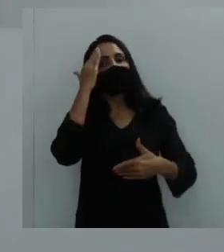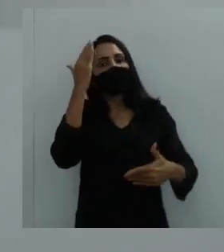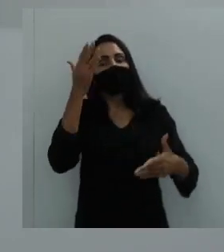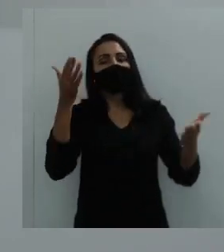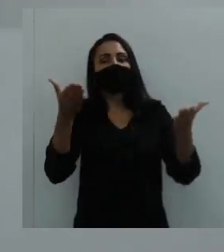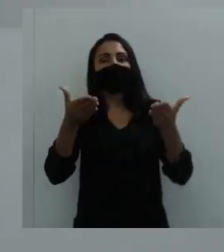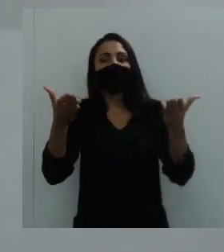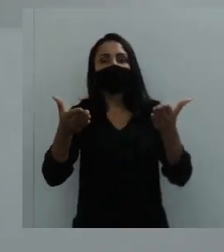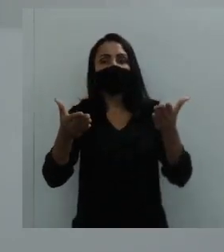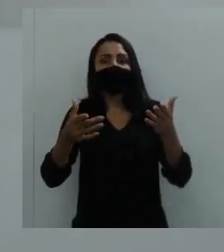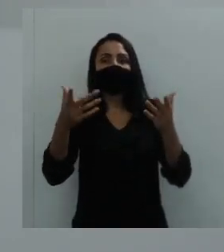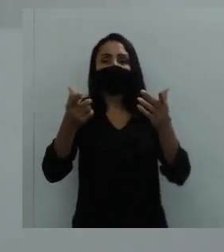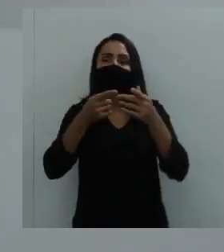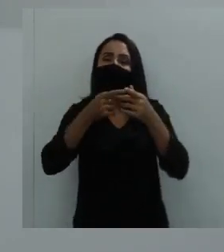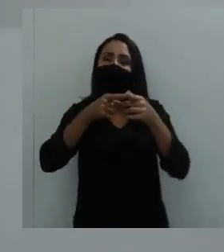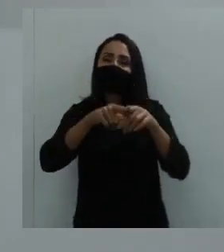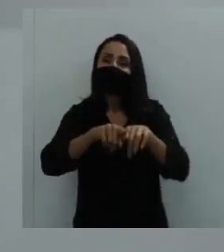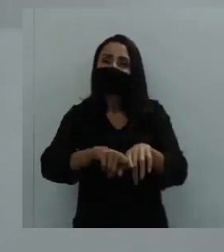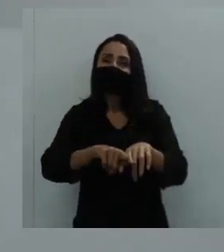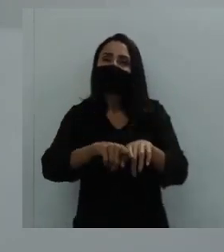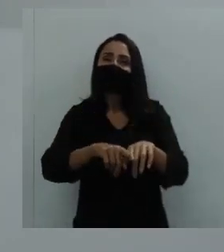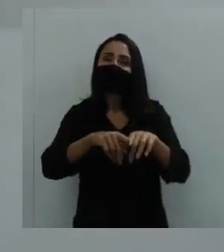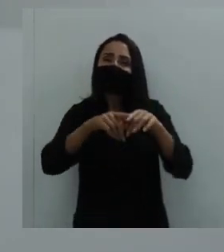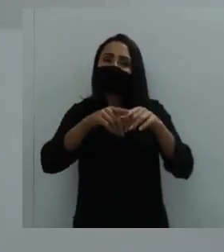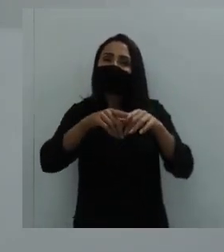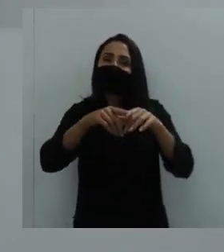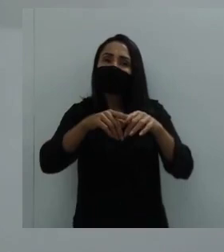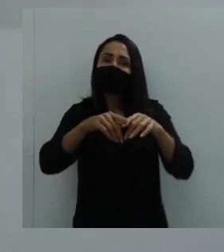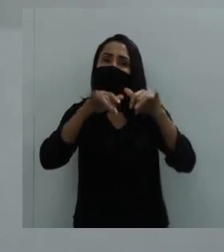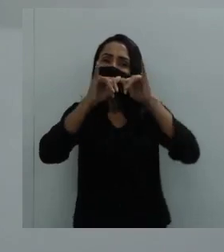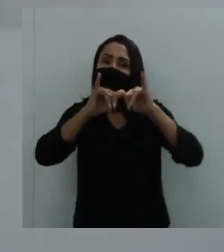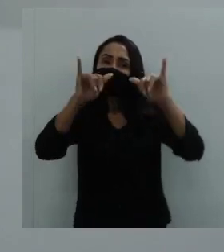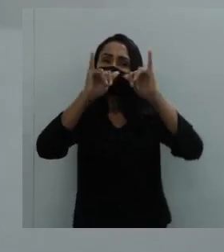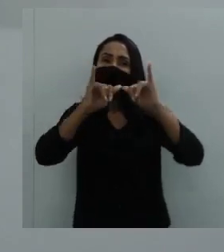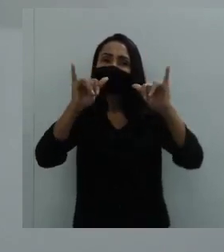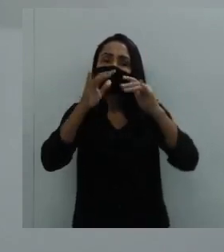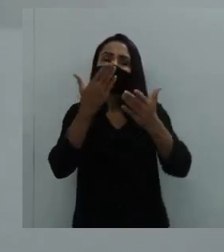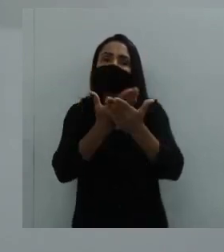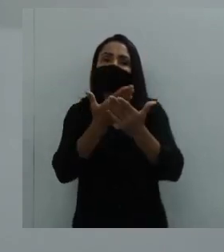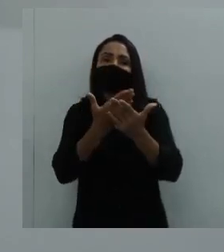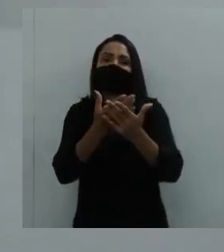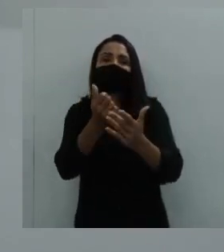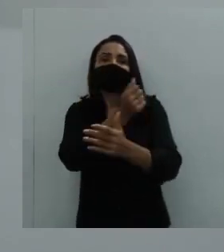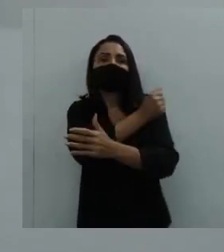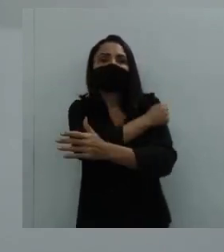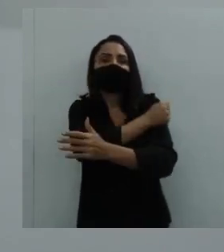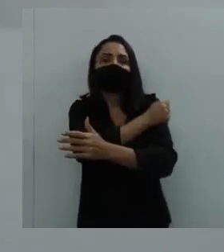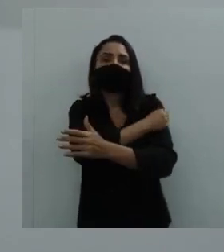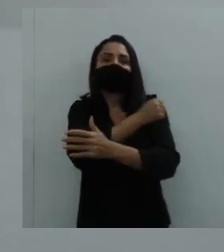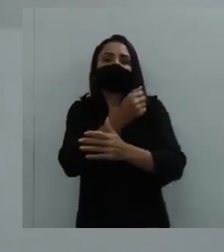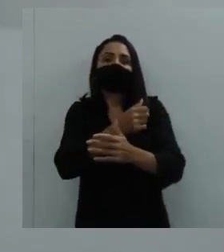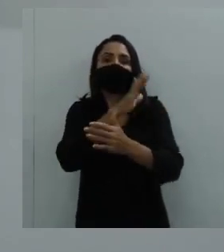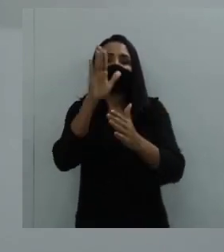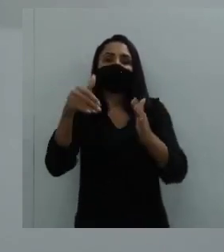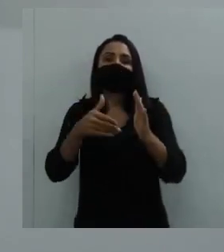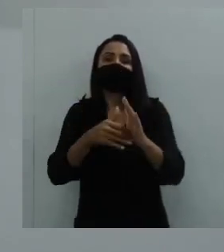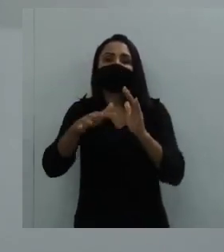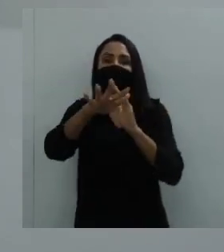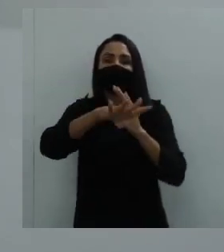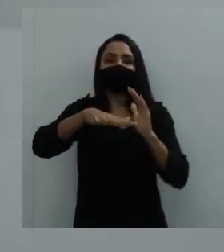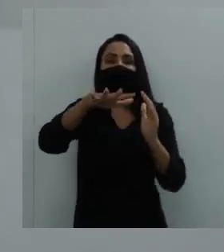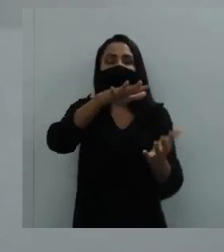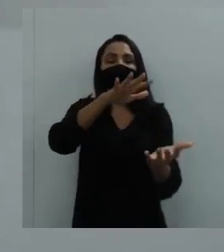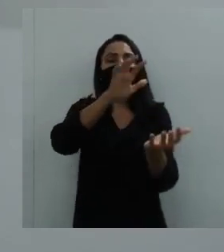hoje àqueles parceiros que estão divulgando nossas aulas aos seus alunos, desde que sejam em todo o território do estado